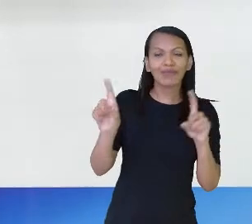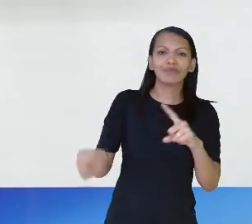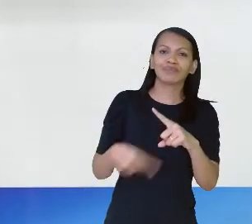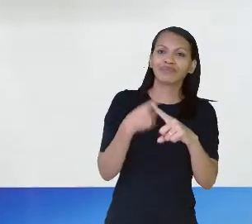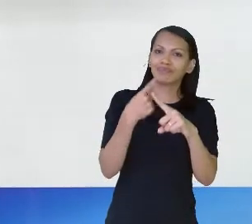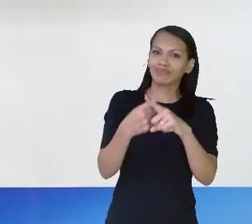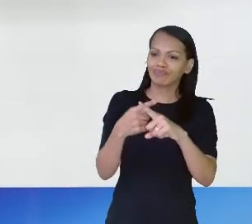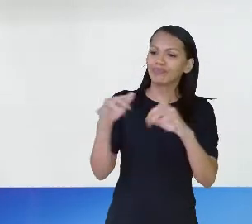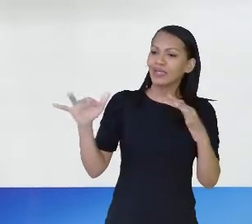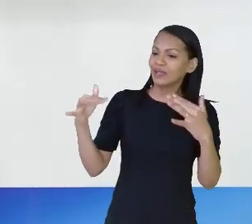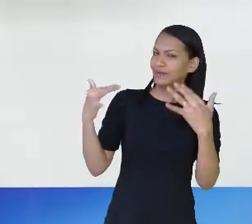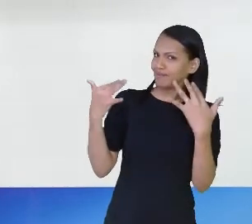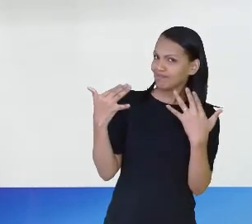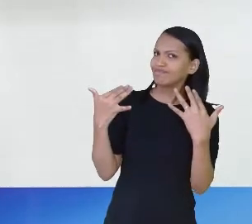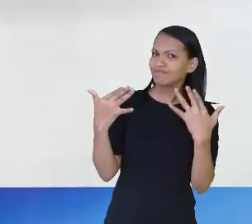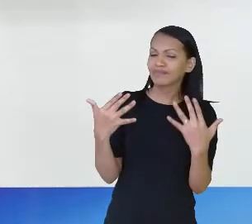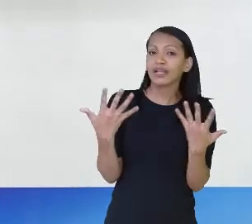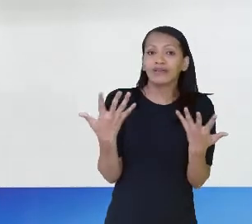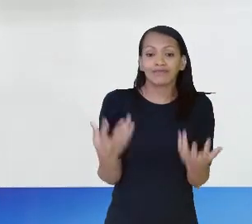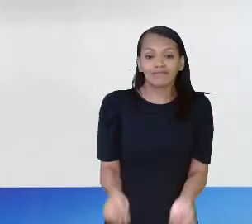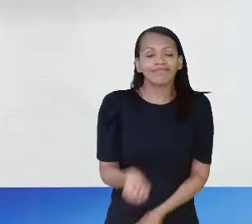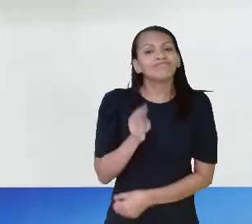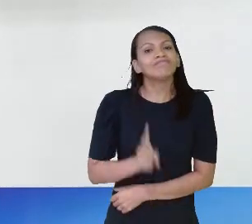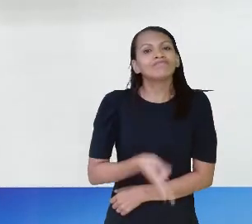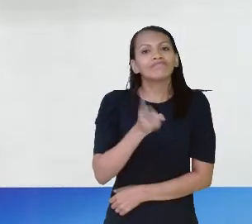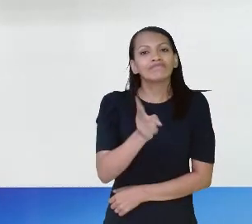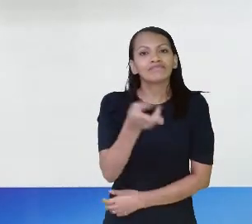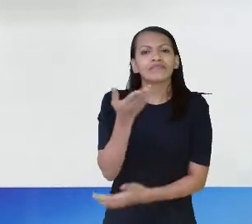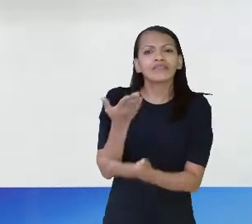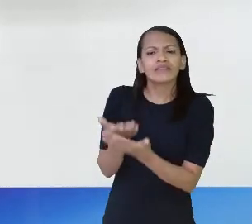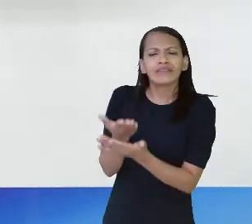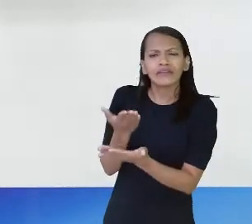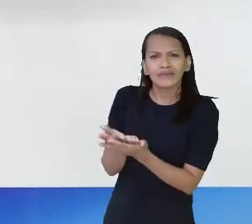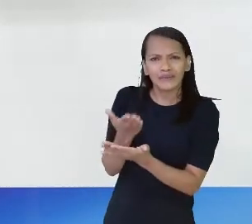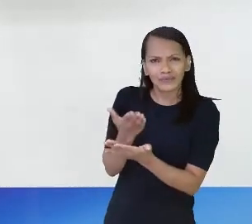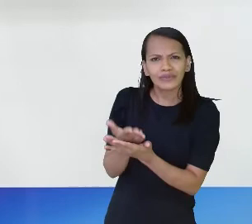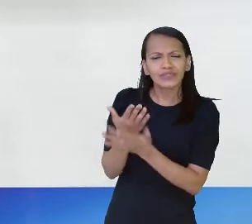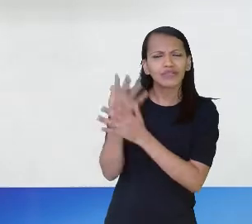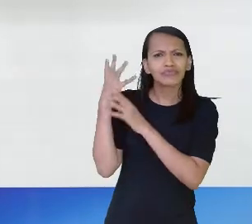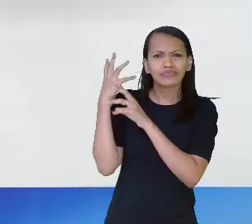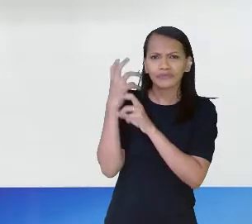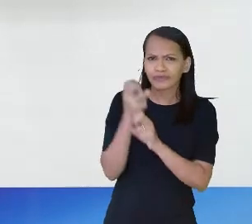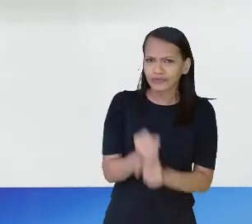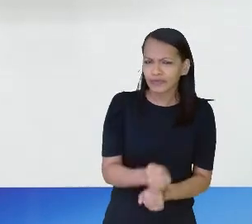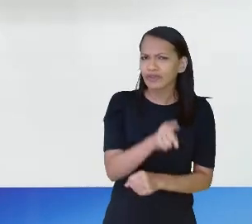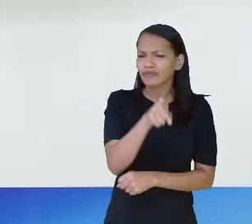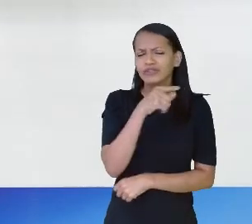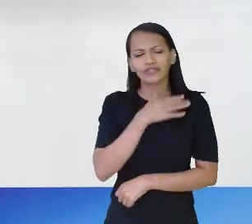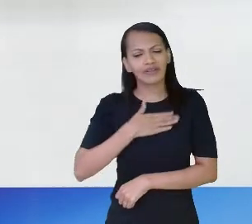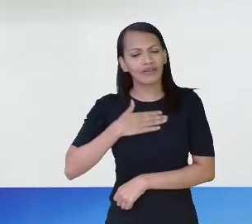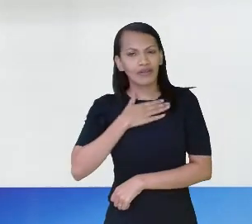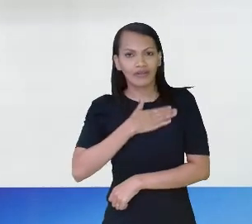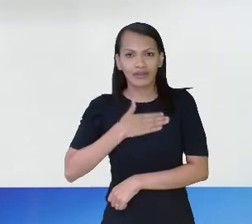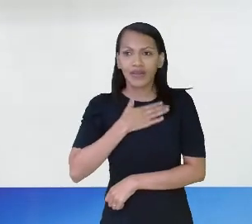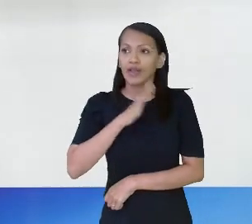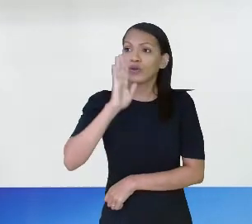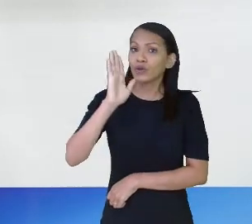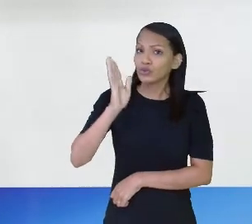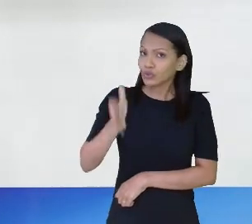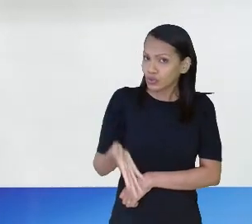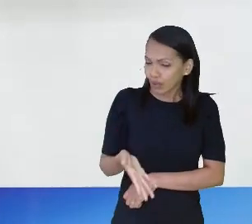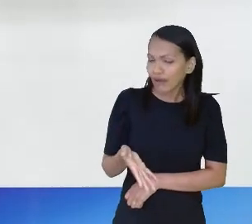atenção, vamos continuar com os estudos sobre as operações, né? Que vocês tanto gostam, a gente já